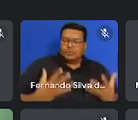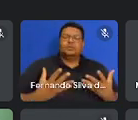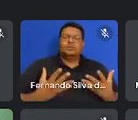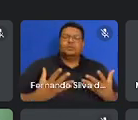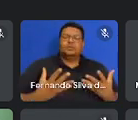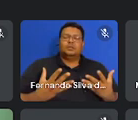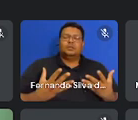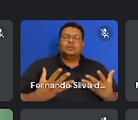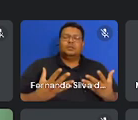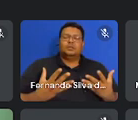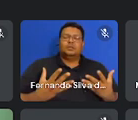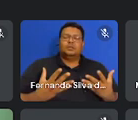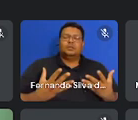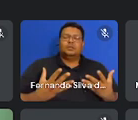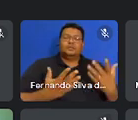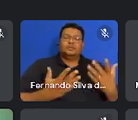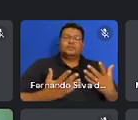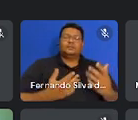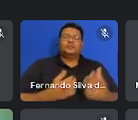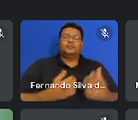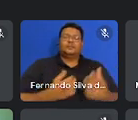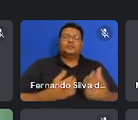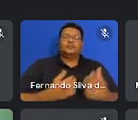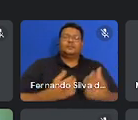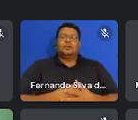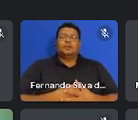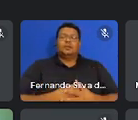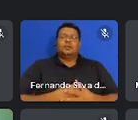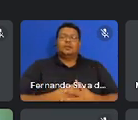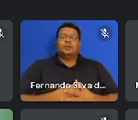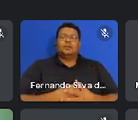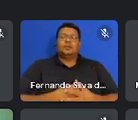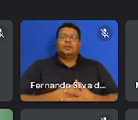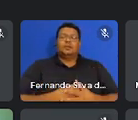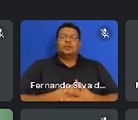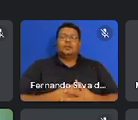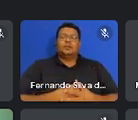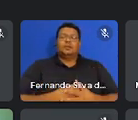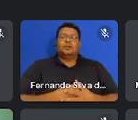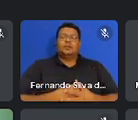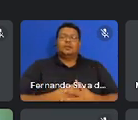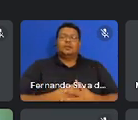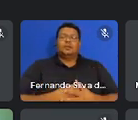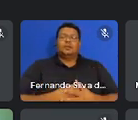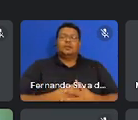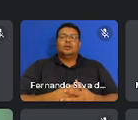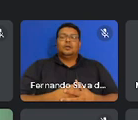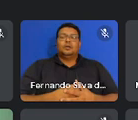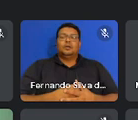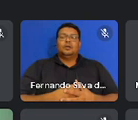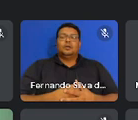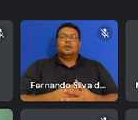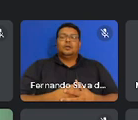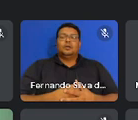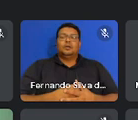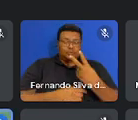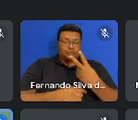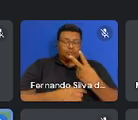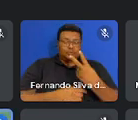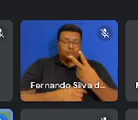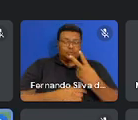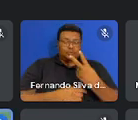da diferença que a gente precisa, que é quadrado do primeiro menos duas vezes o primeiro vezes o